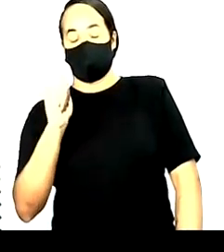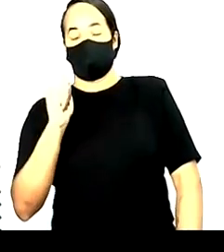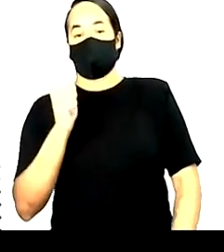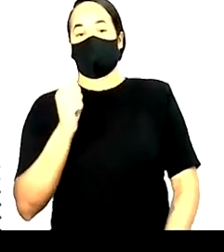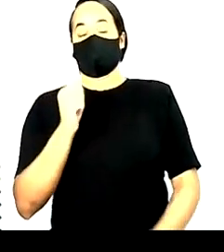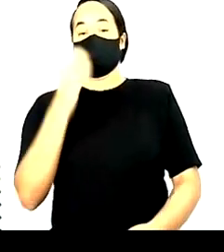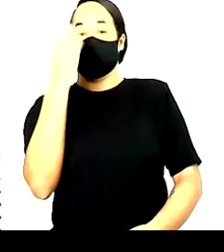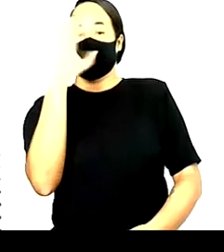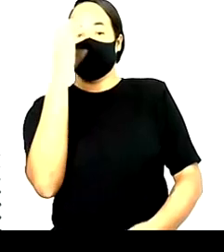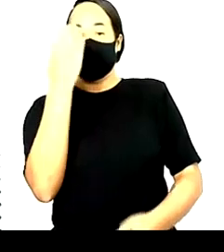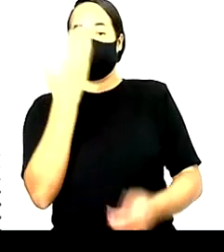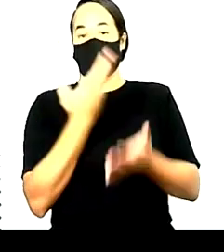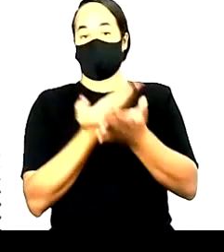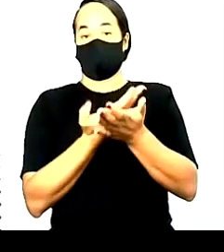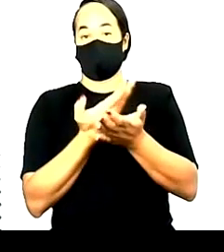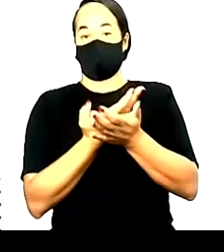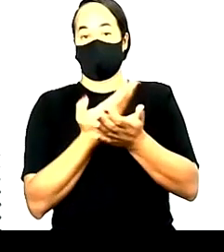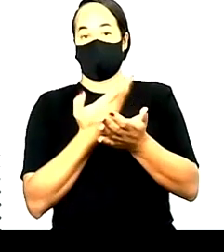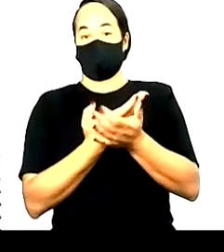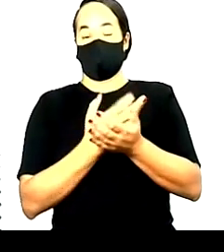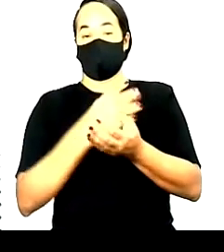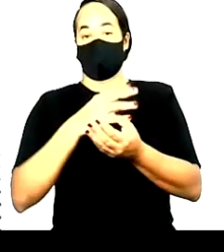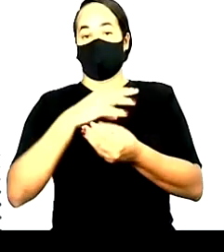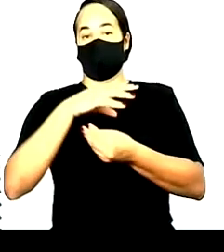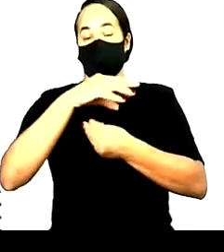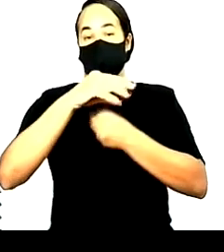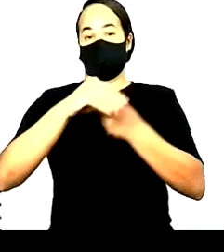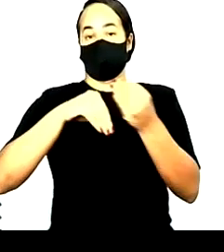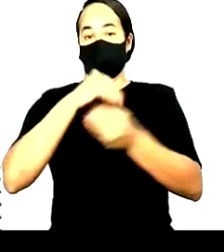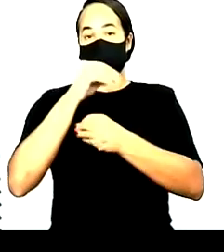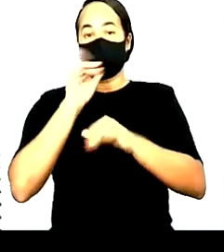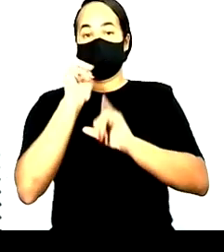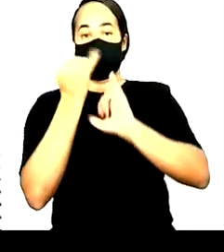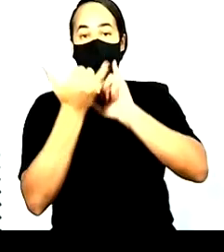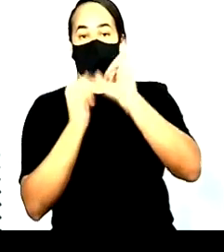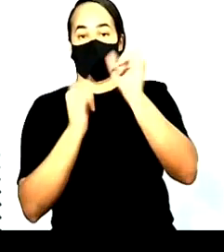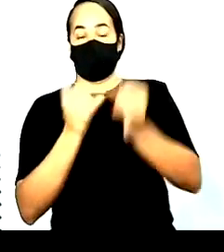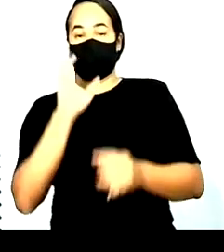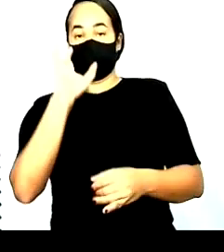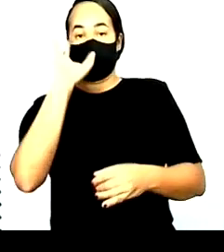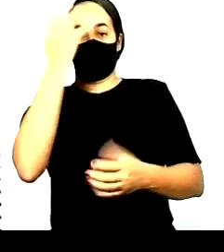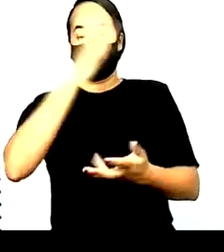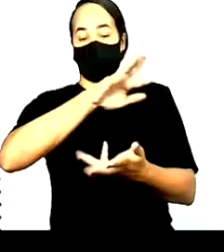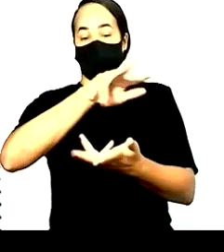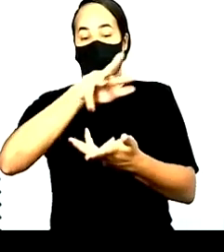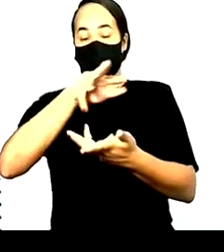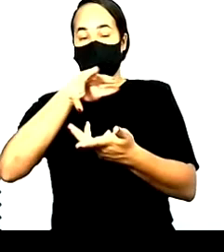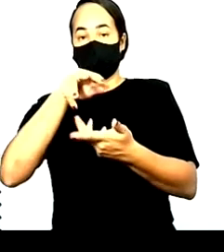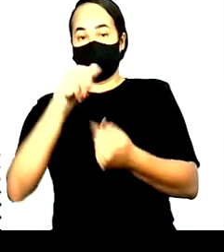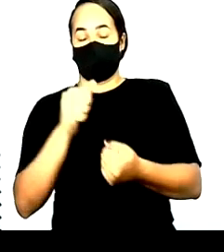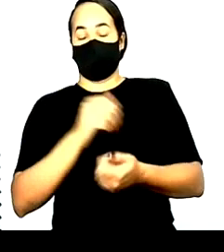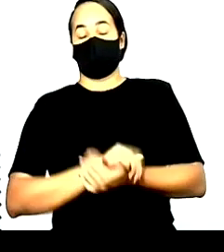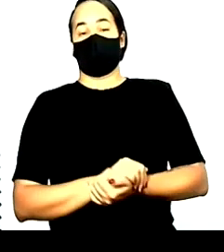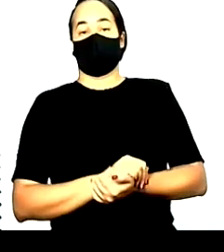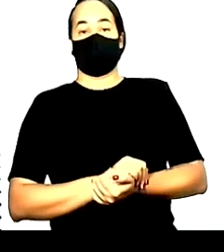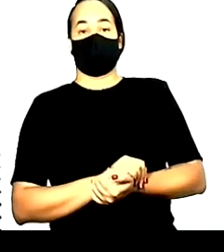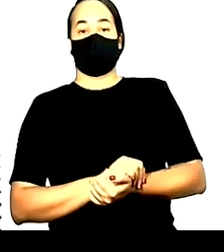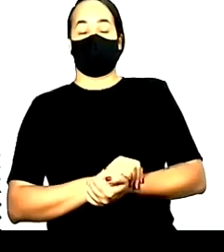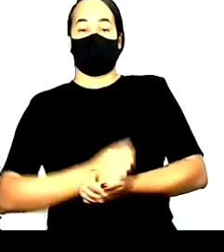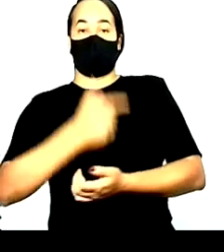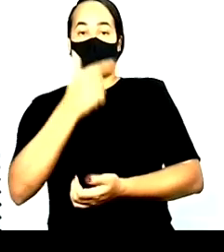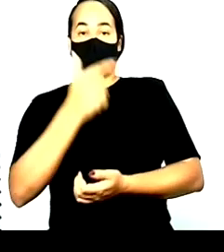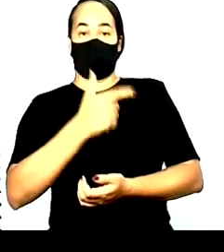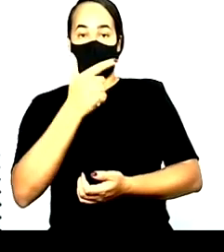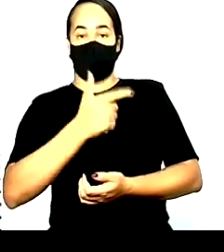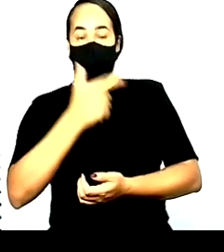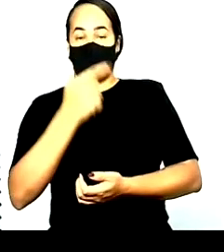que vão ocorrer tanto na atmosfera quanto na hidrosfera, certo? Na segunda questão, era de alternativa, a gente não vai explicar tanto para não